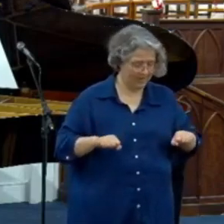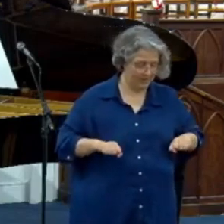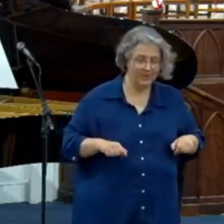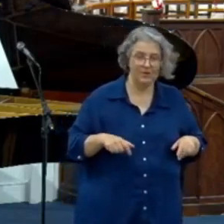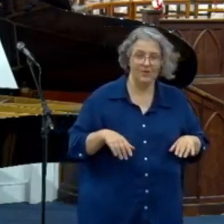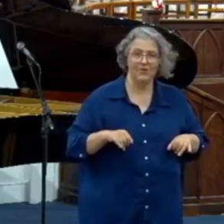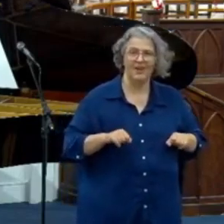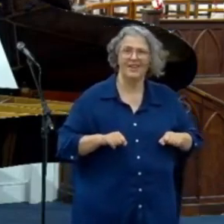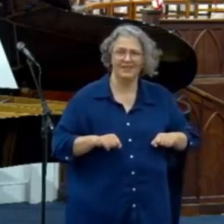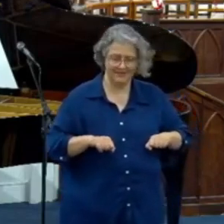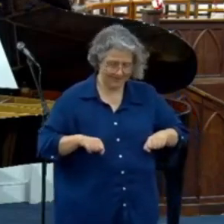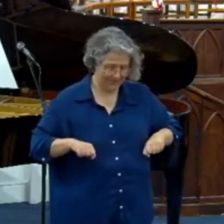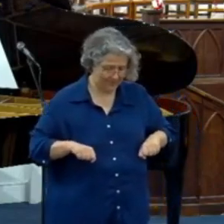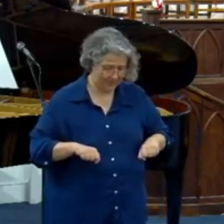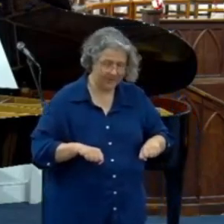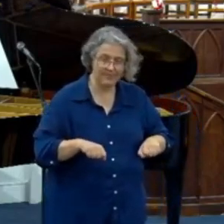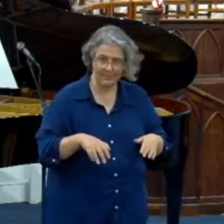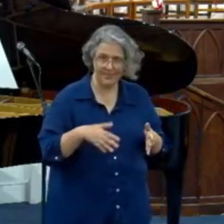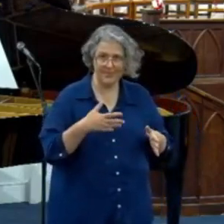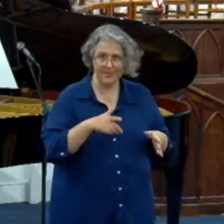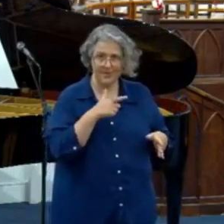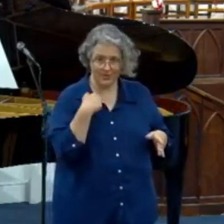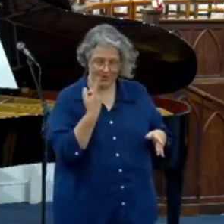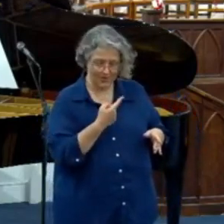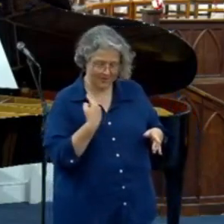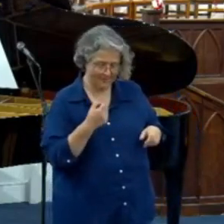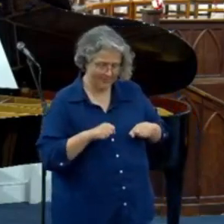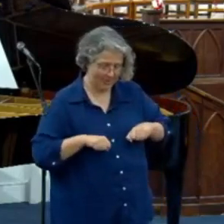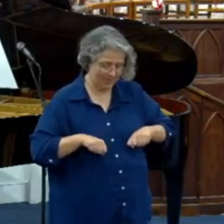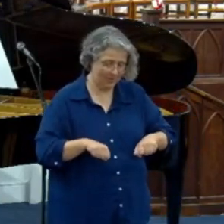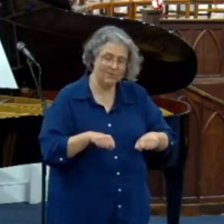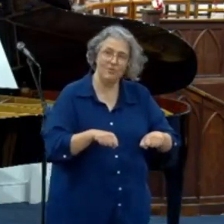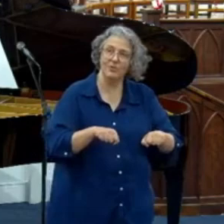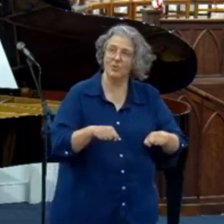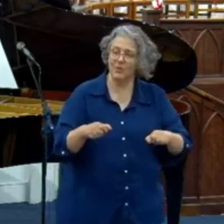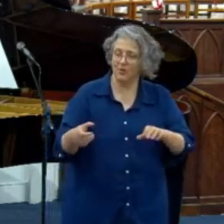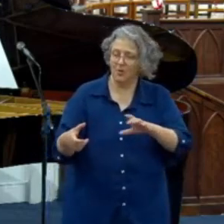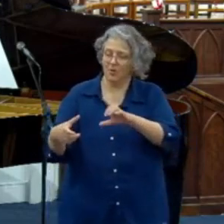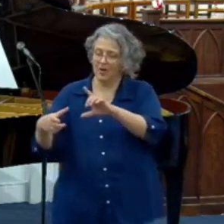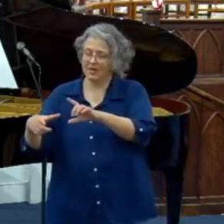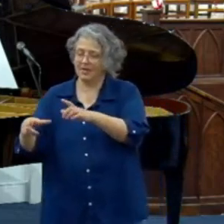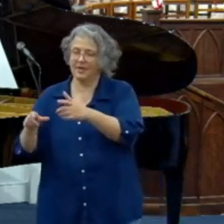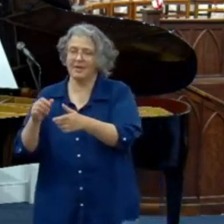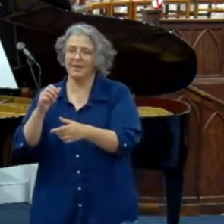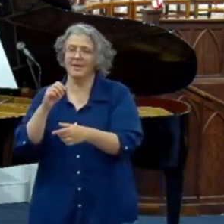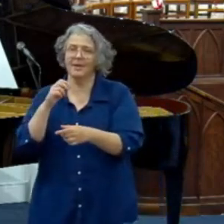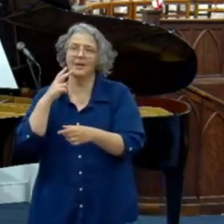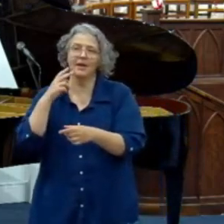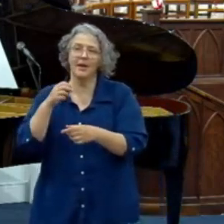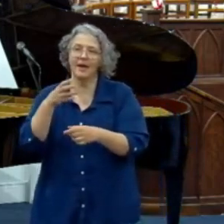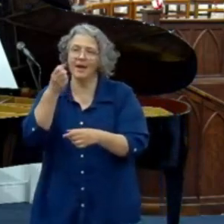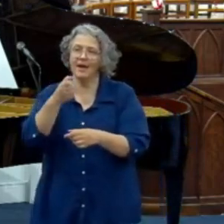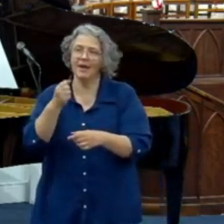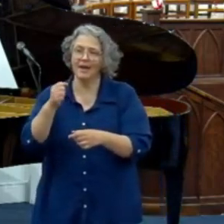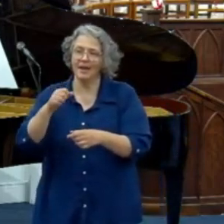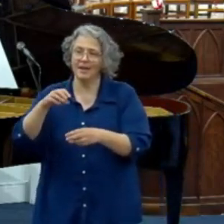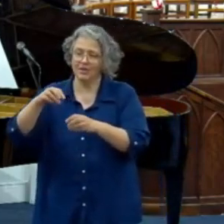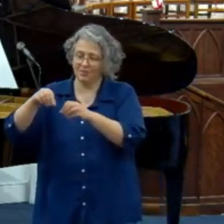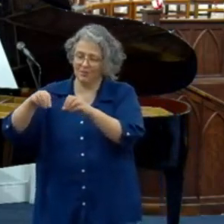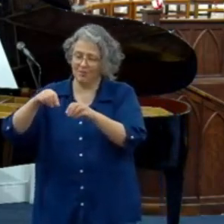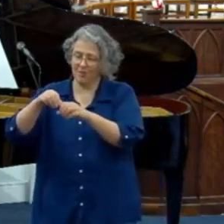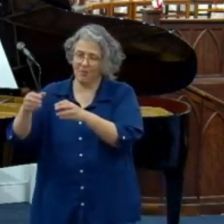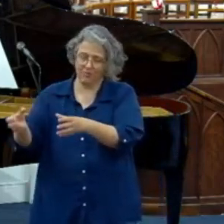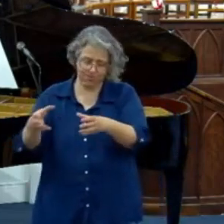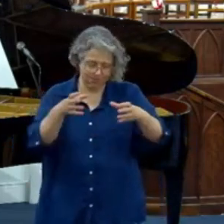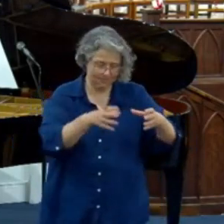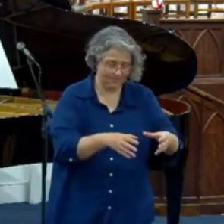diz: leite ninho, porque Elisa precisa de leite ninho. Ou: eu tenho fome e eu